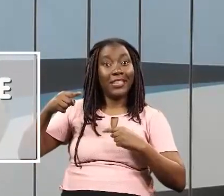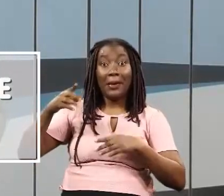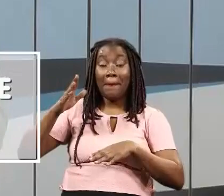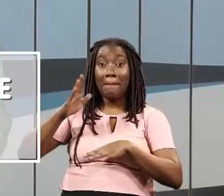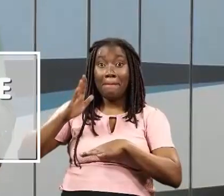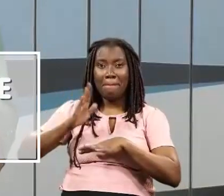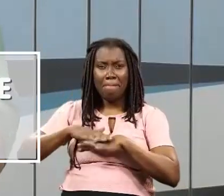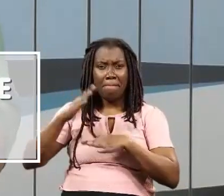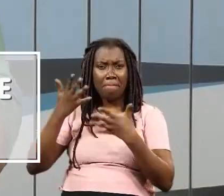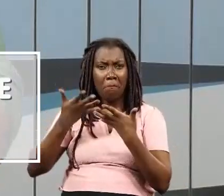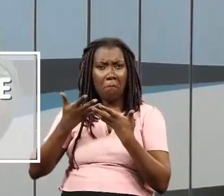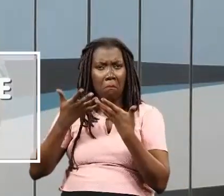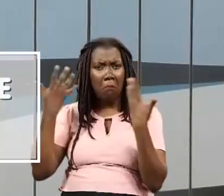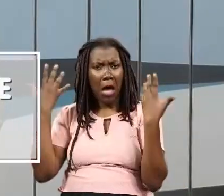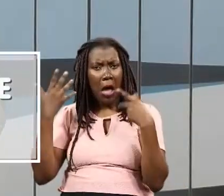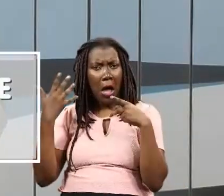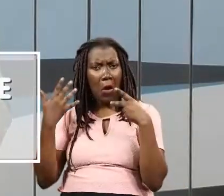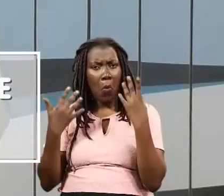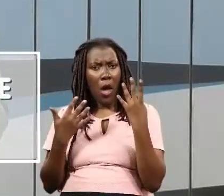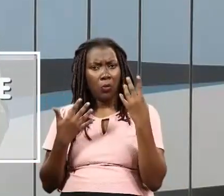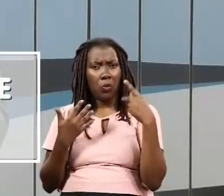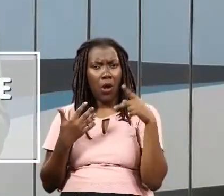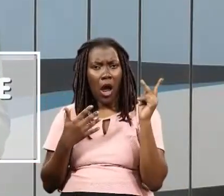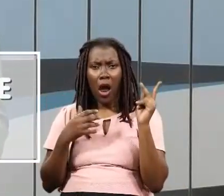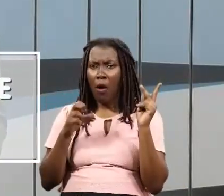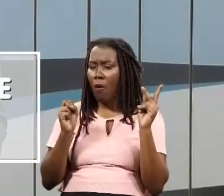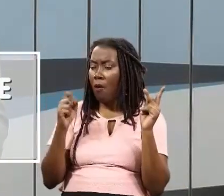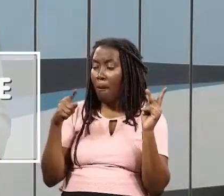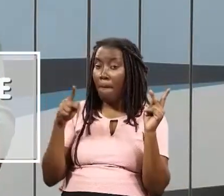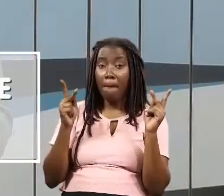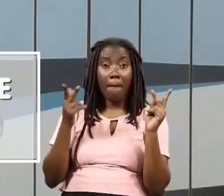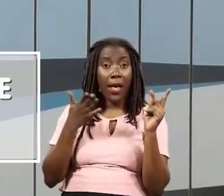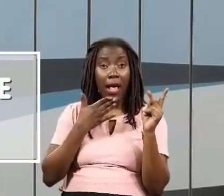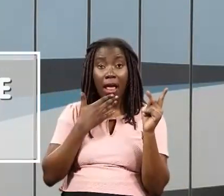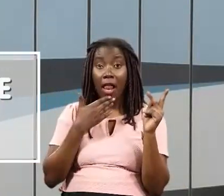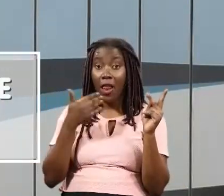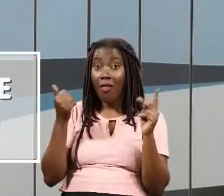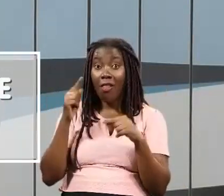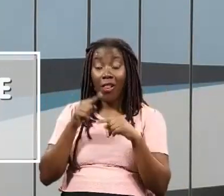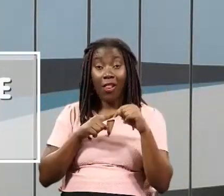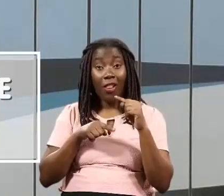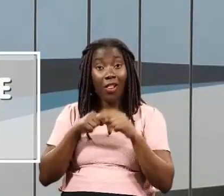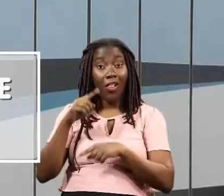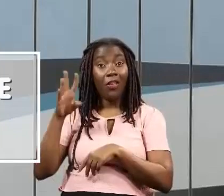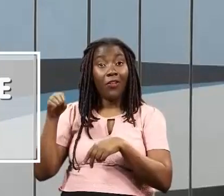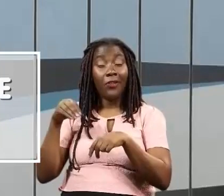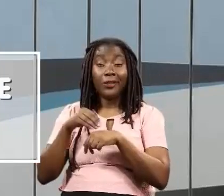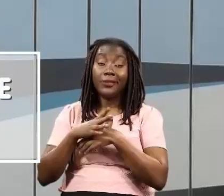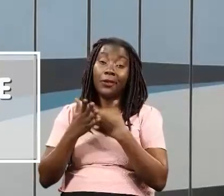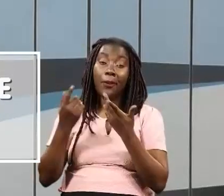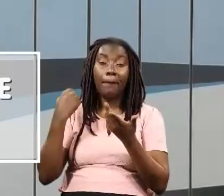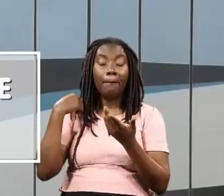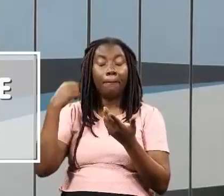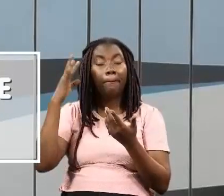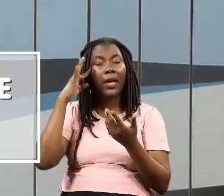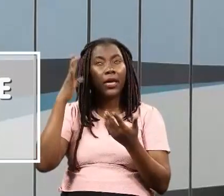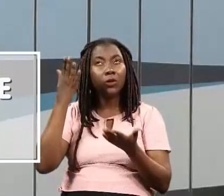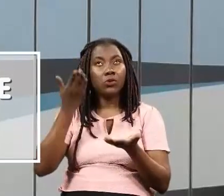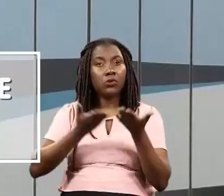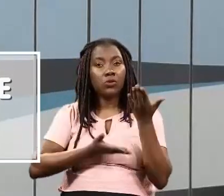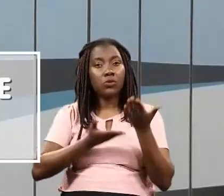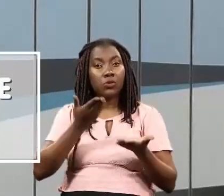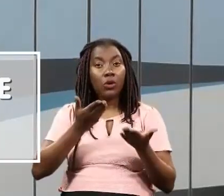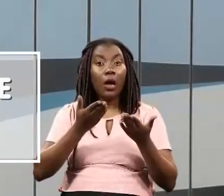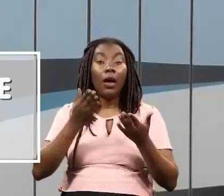definida a tela, quanto mais 4K, 8K, enfim, melhor. Né, esses recursos que eles vão trazendo. Então, eu penso no equilíbrio e